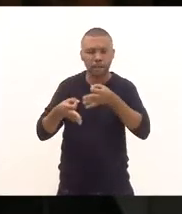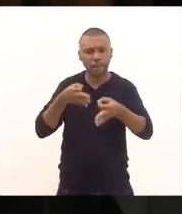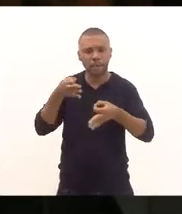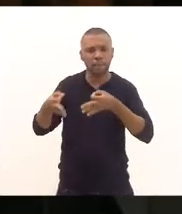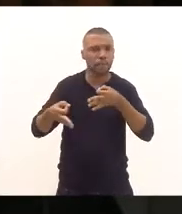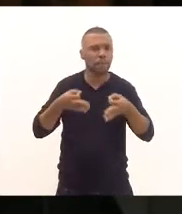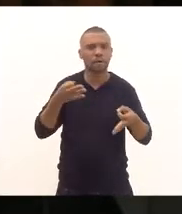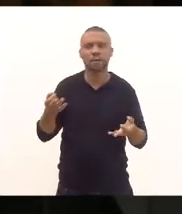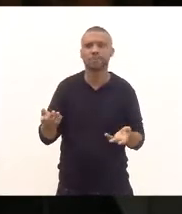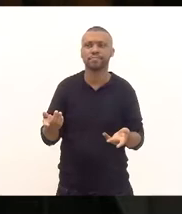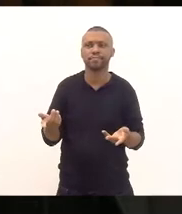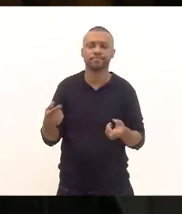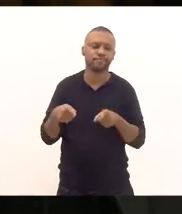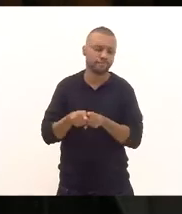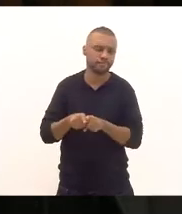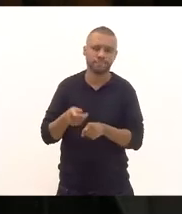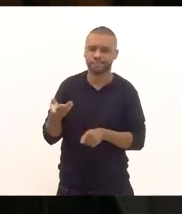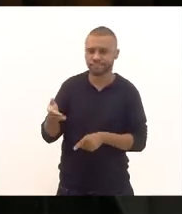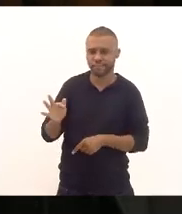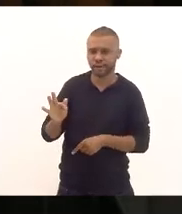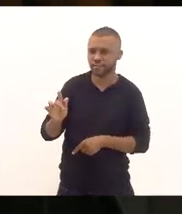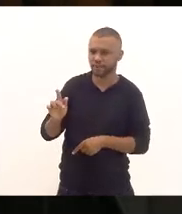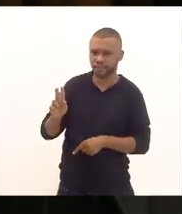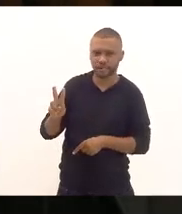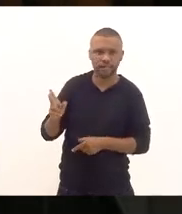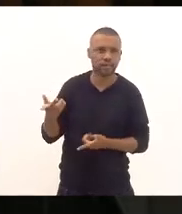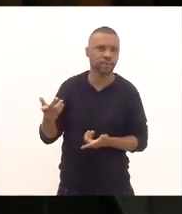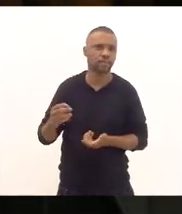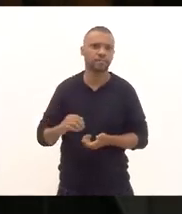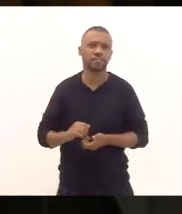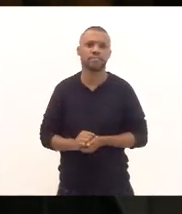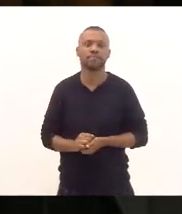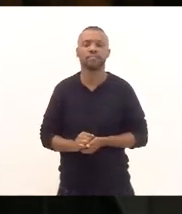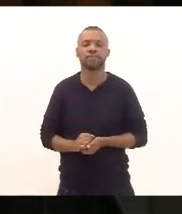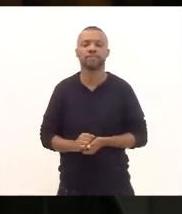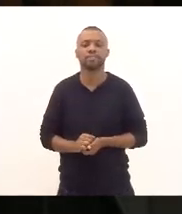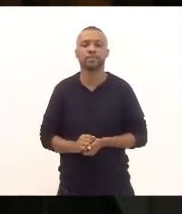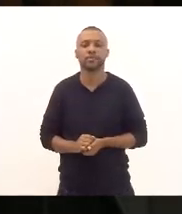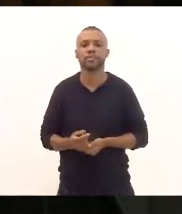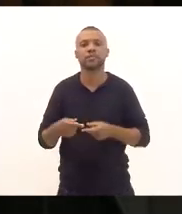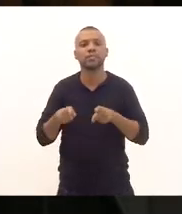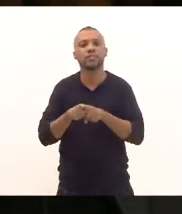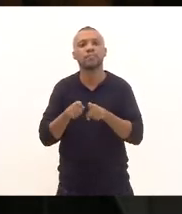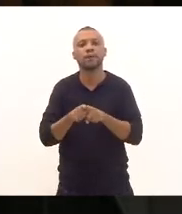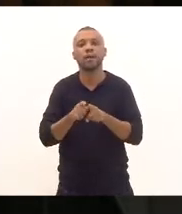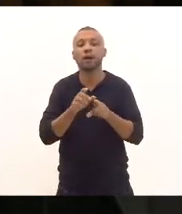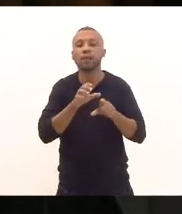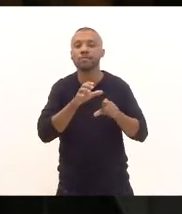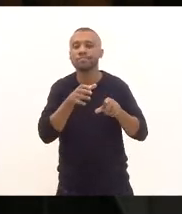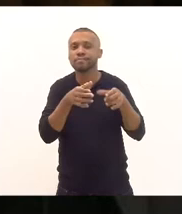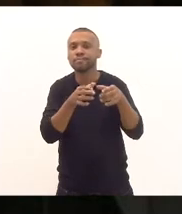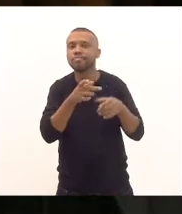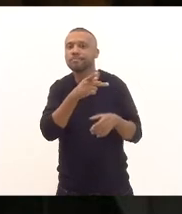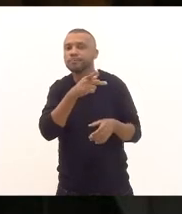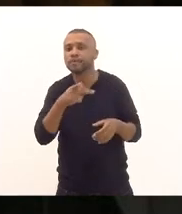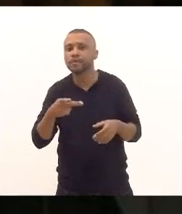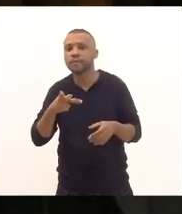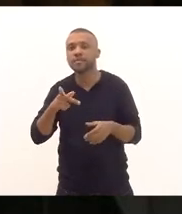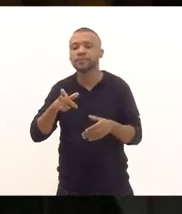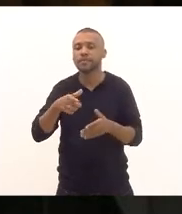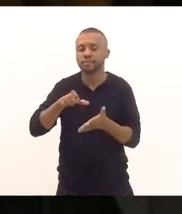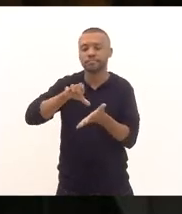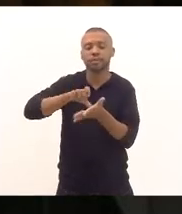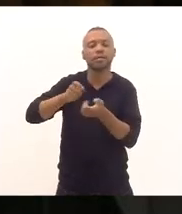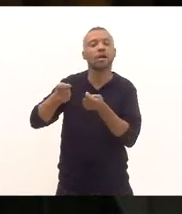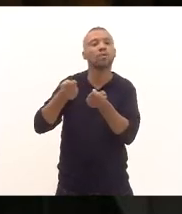e da FGV e presidentes de agências reguladoras de